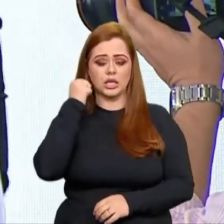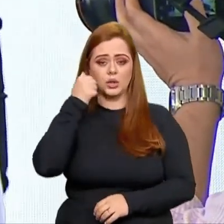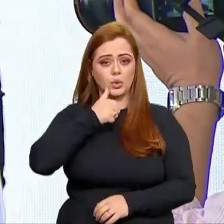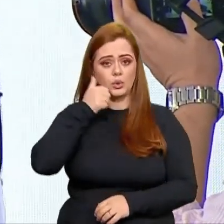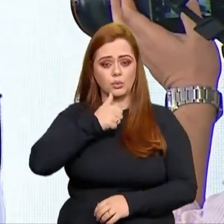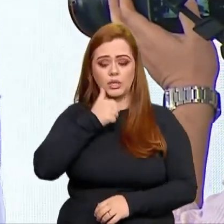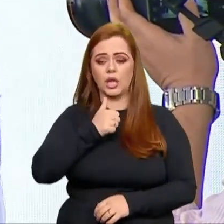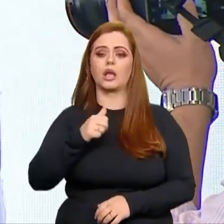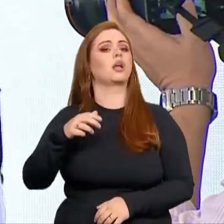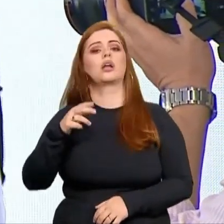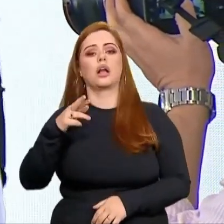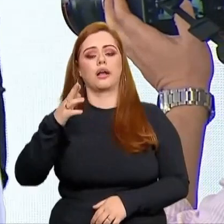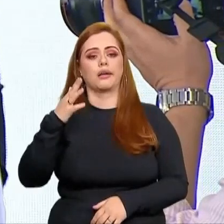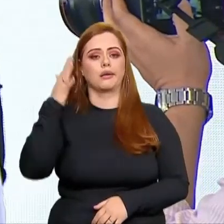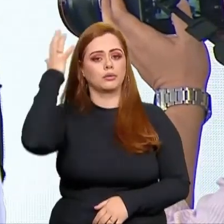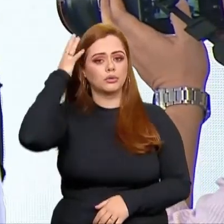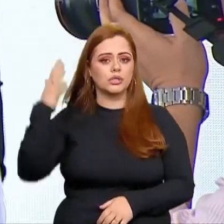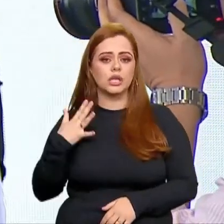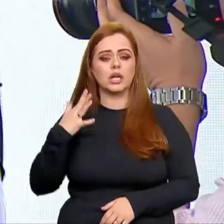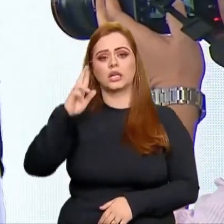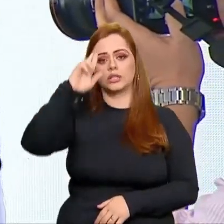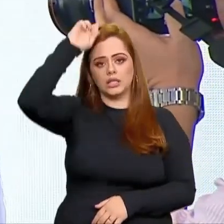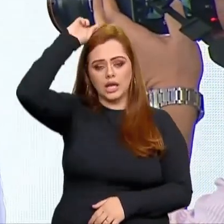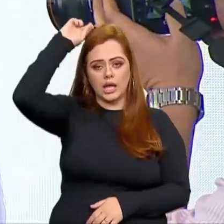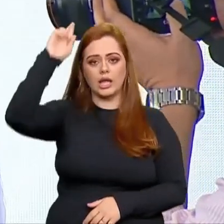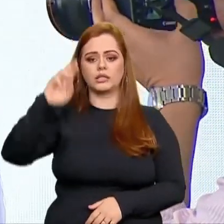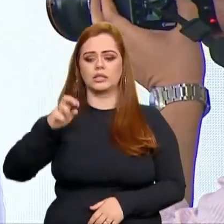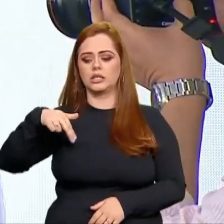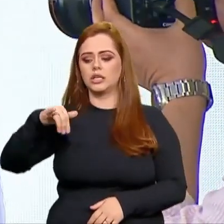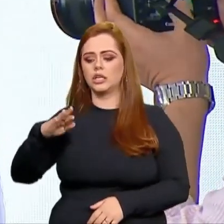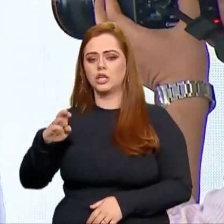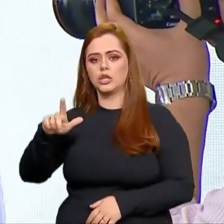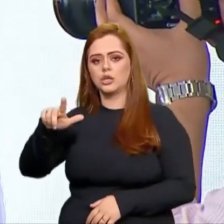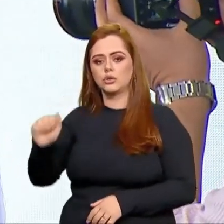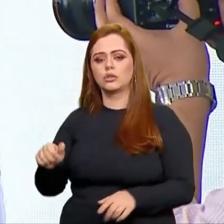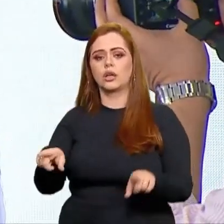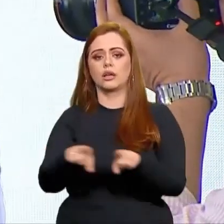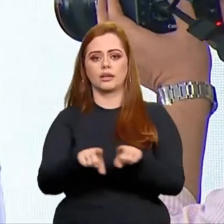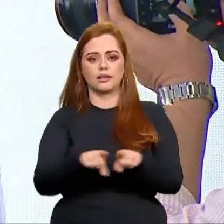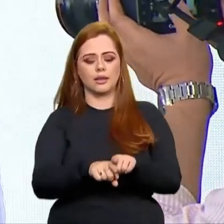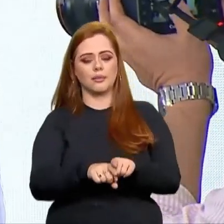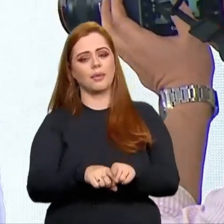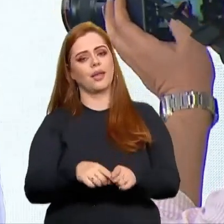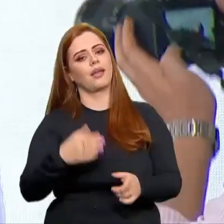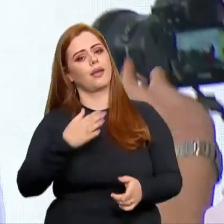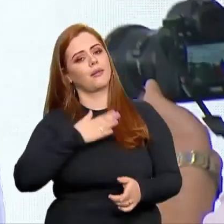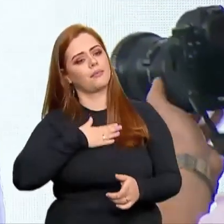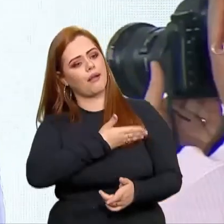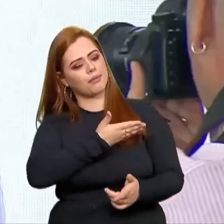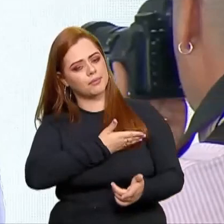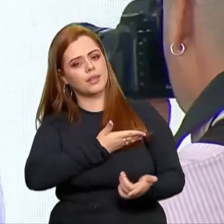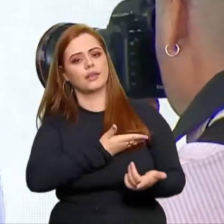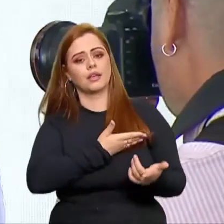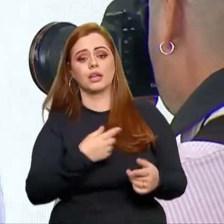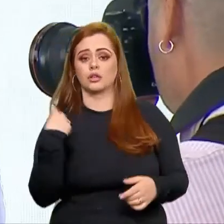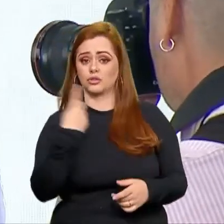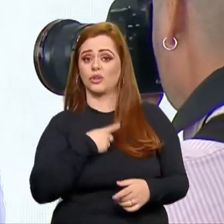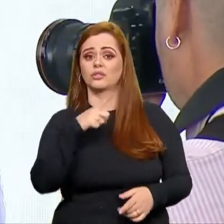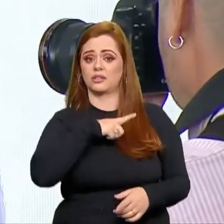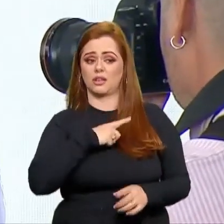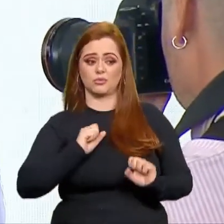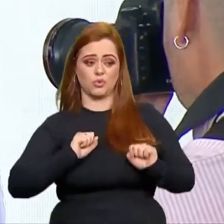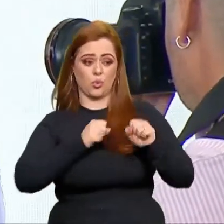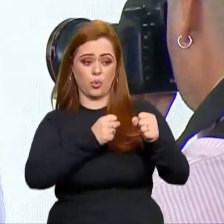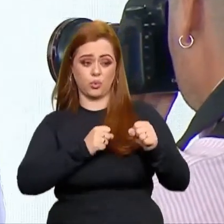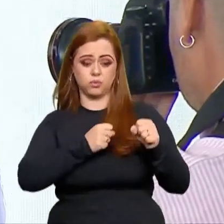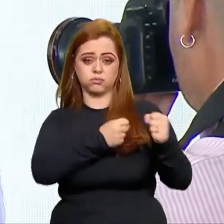estão, Luciana, Aniele, Nilda e a minha querida companheira de prédio. Eu falo que nós temos lutas